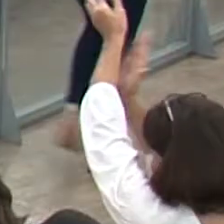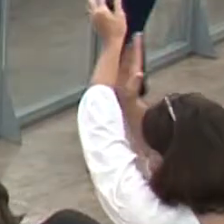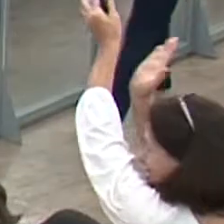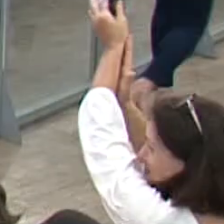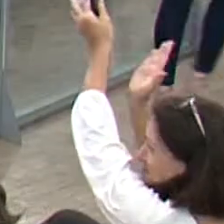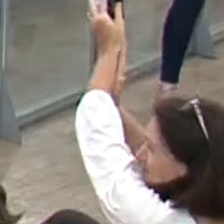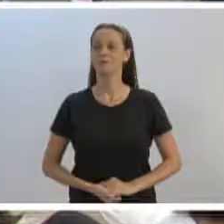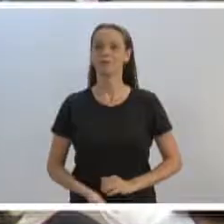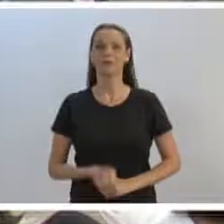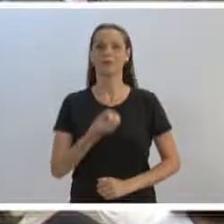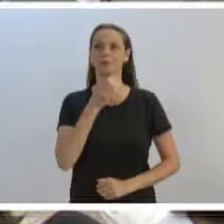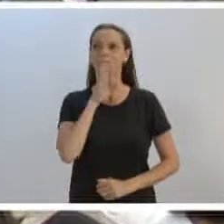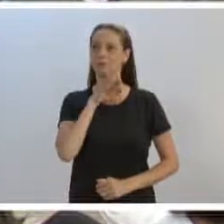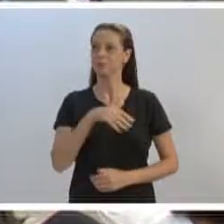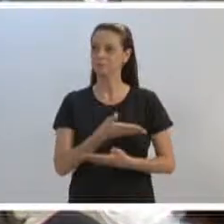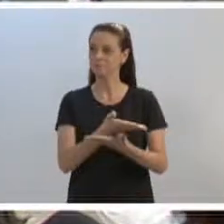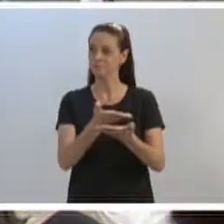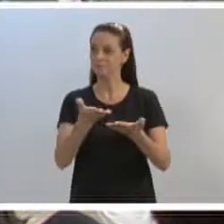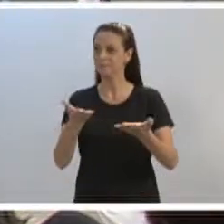Boa tarde.